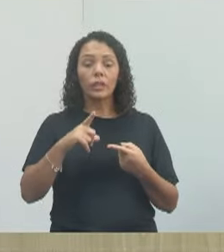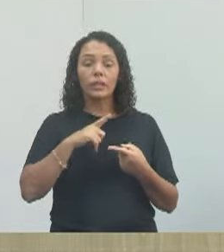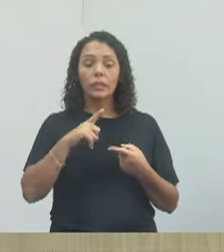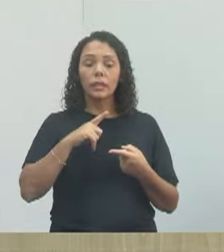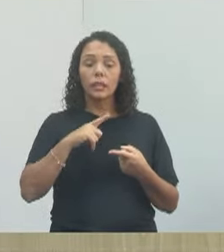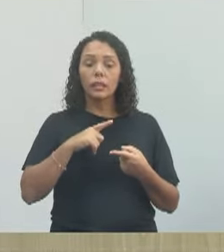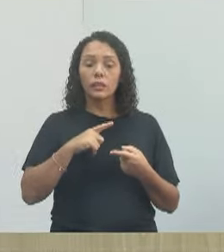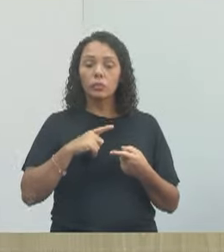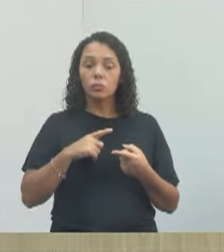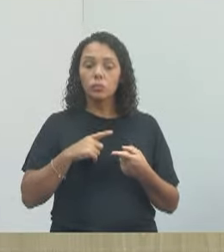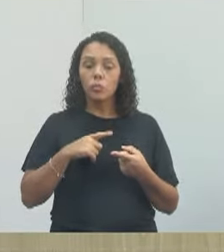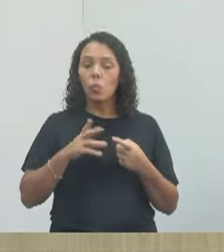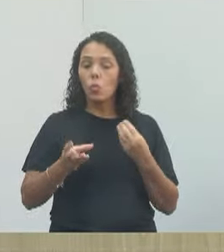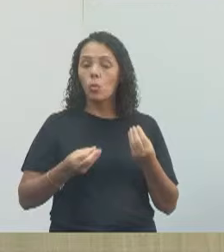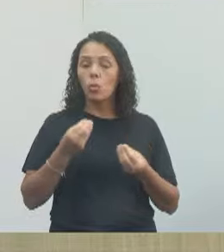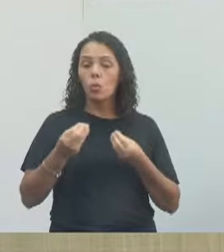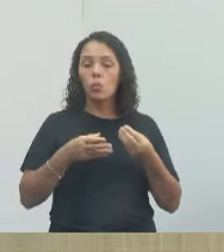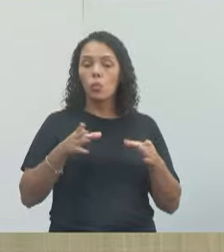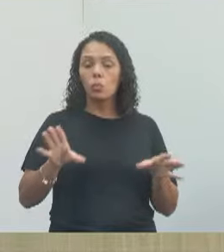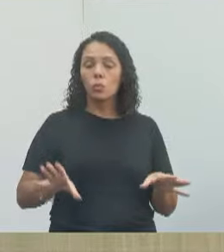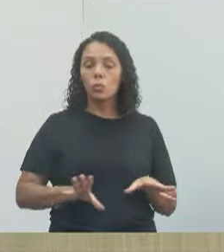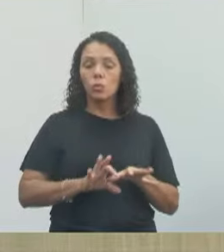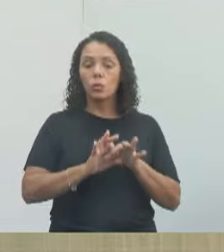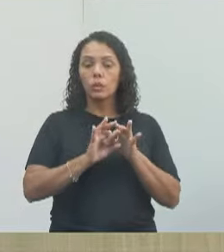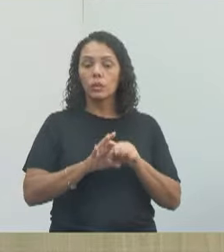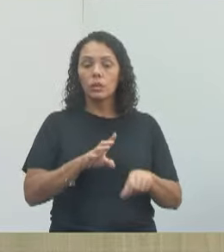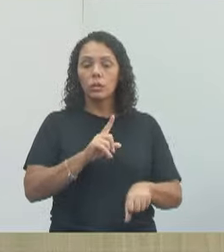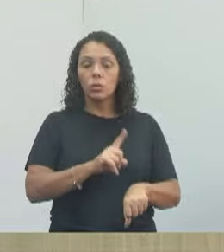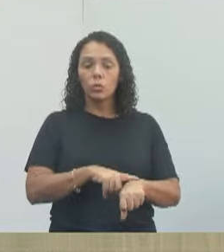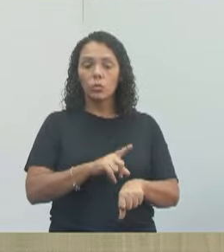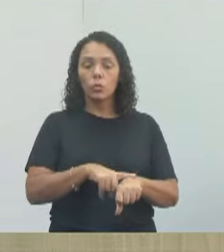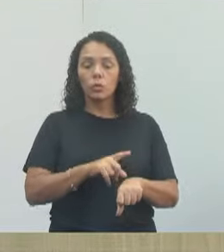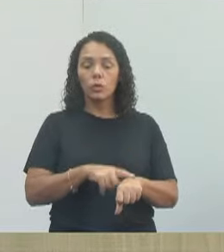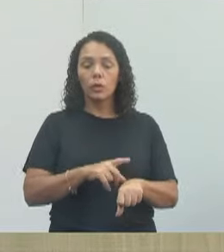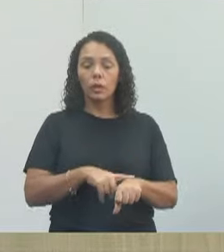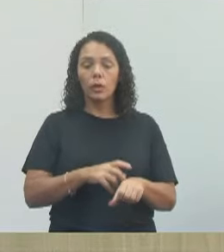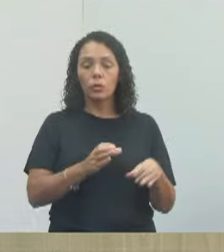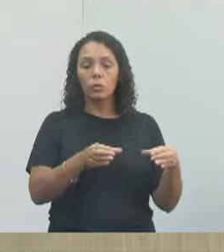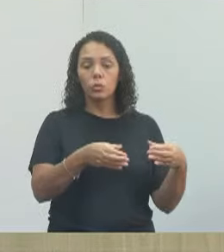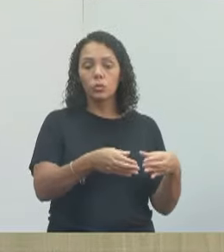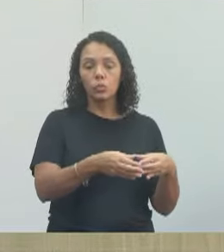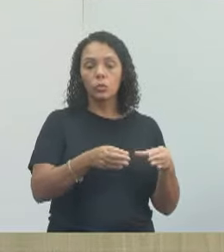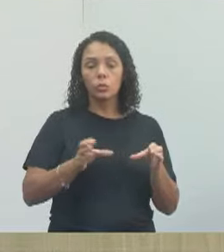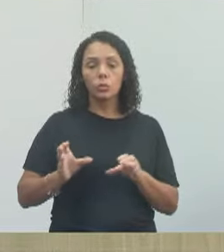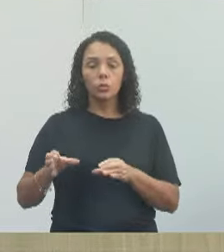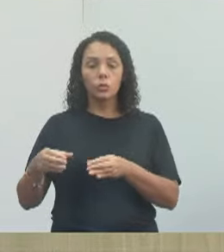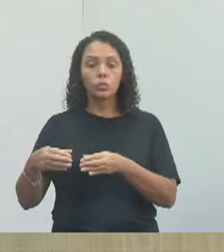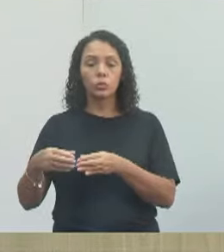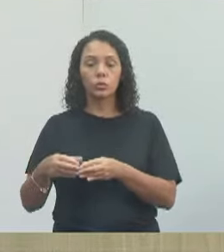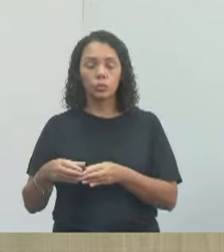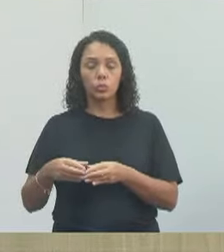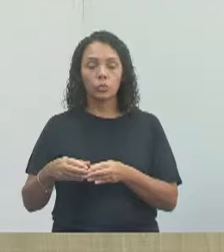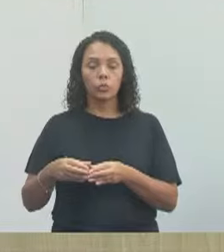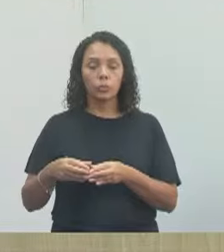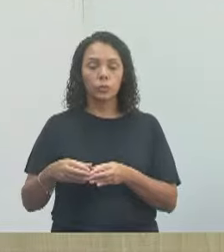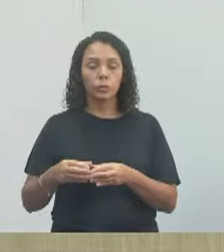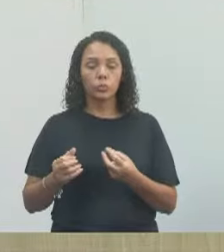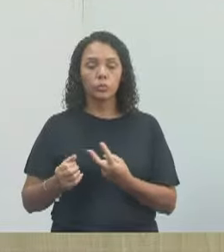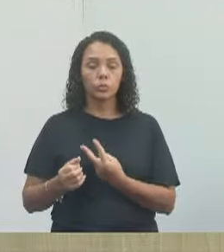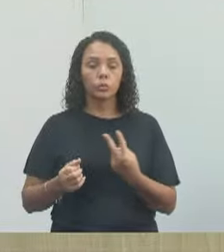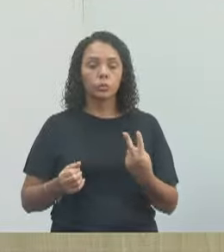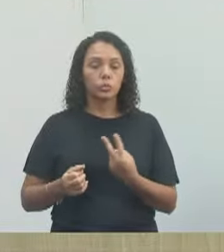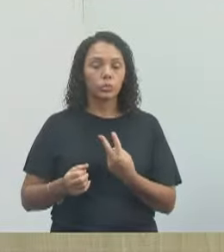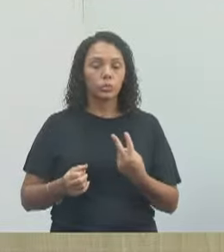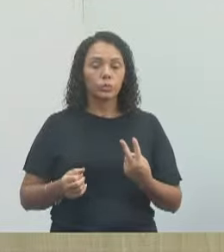possibilidade de unificação dos horários das equipes administrativa e do colegiado do